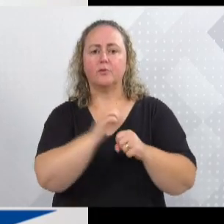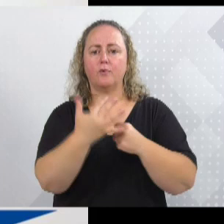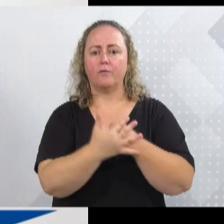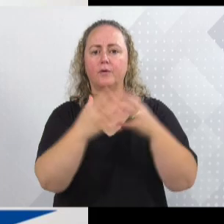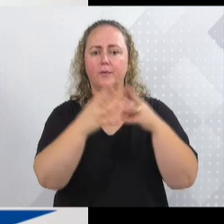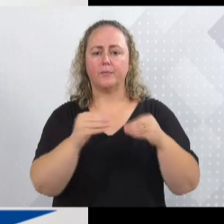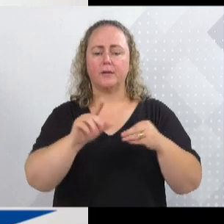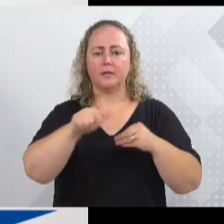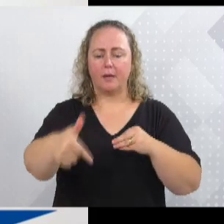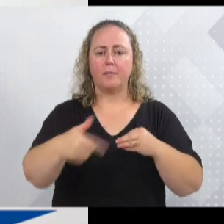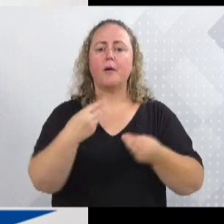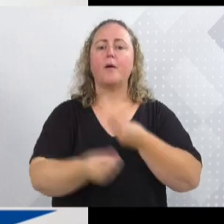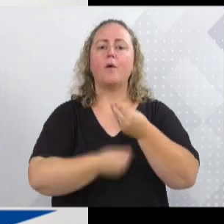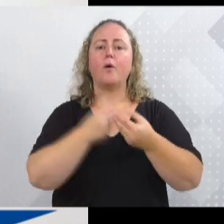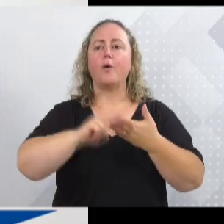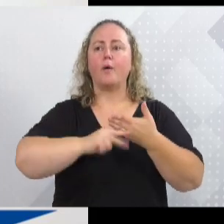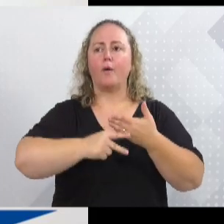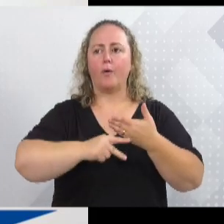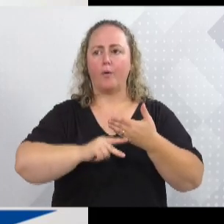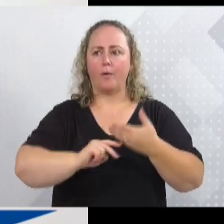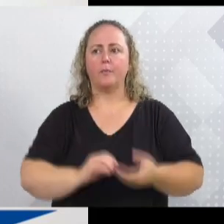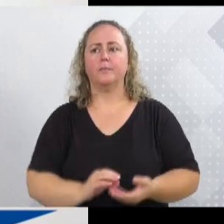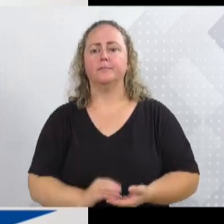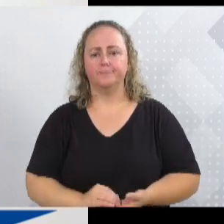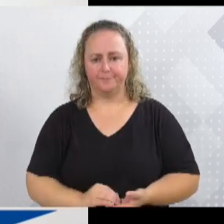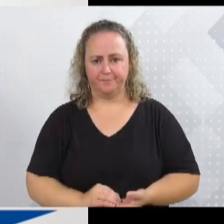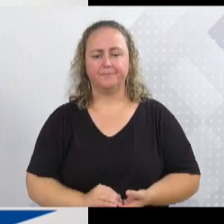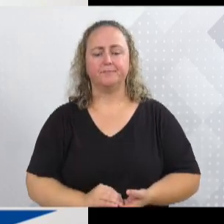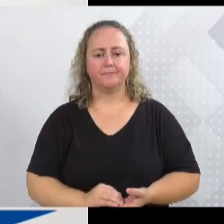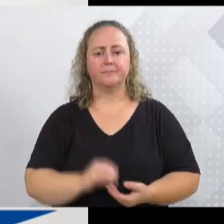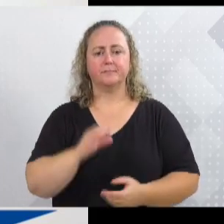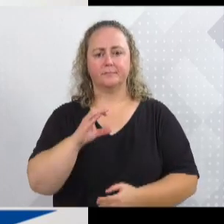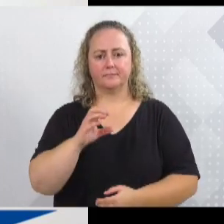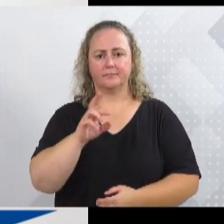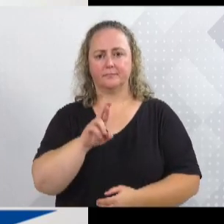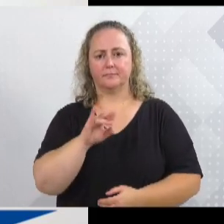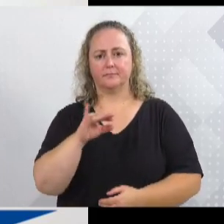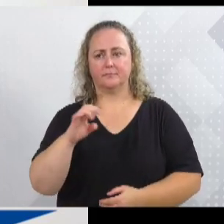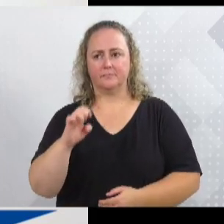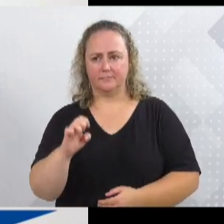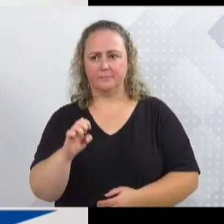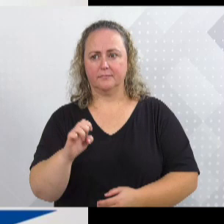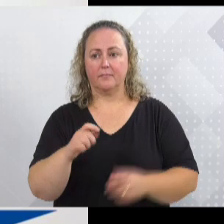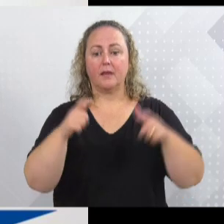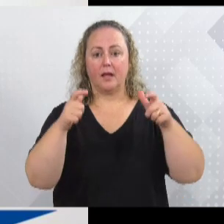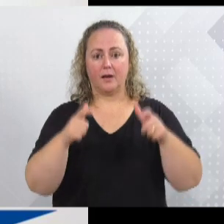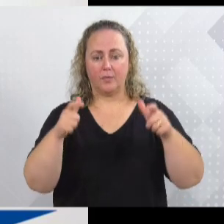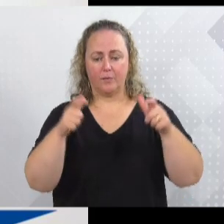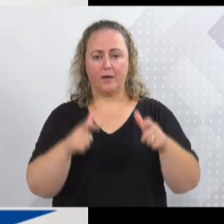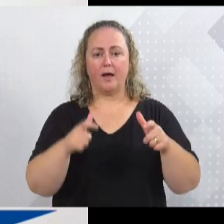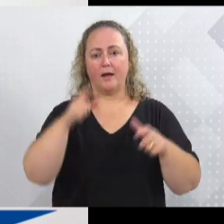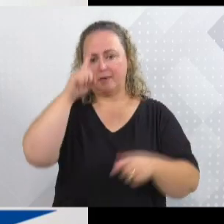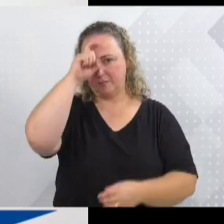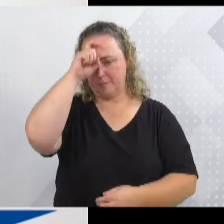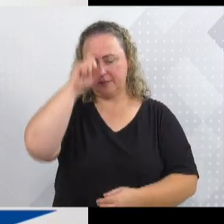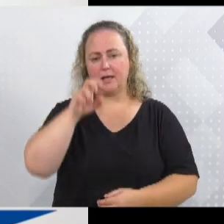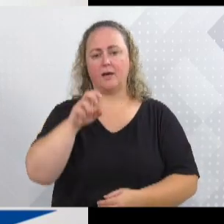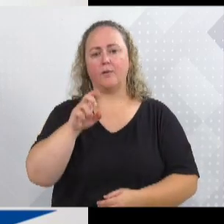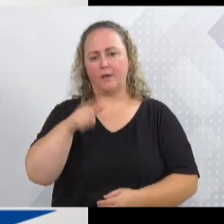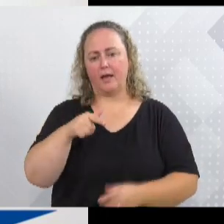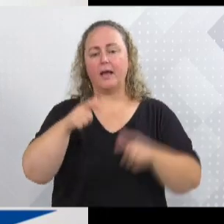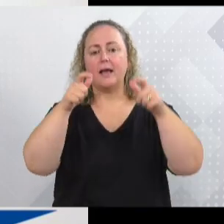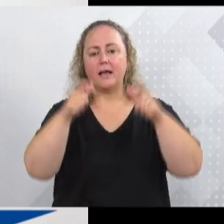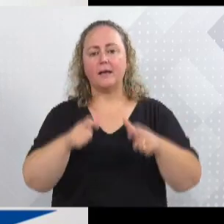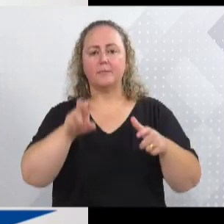pós-Covid. E o CRI, então, fica localizado lá no Complexo de Saúde, que é o